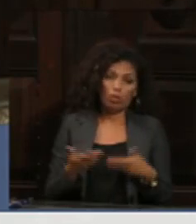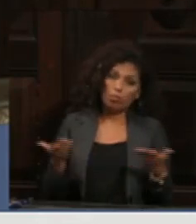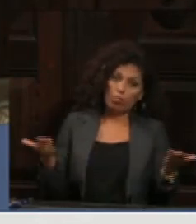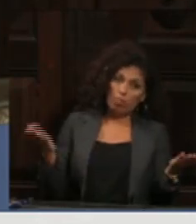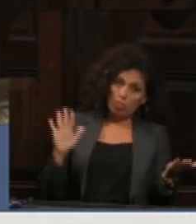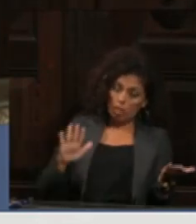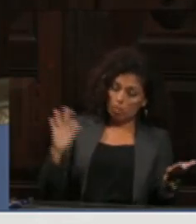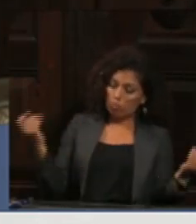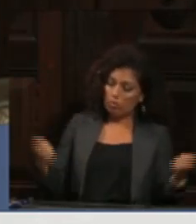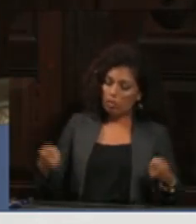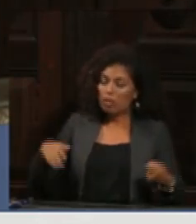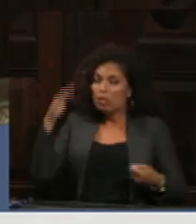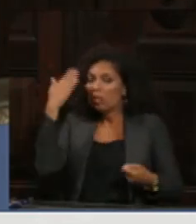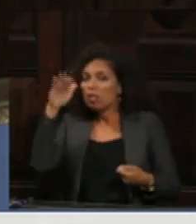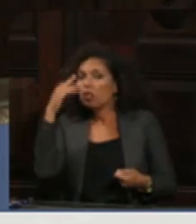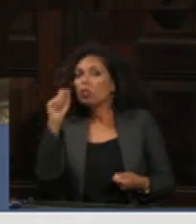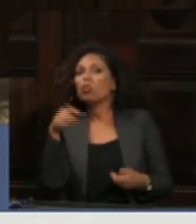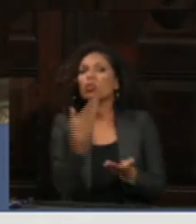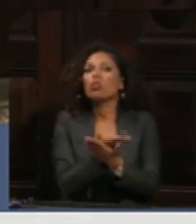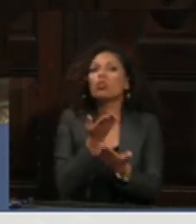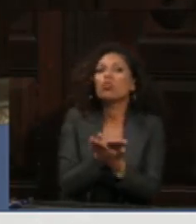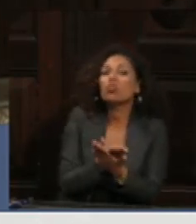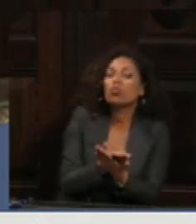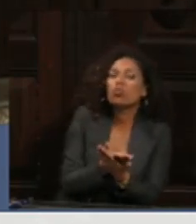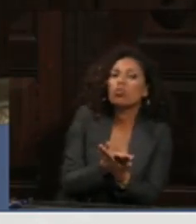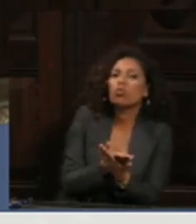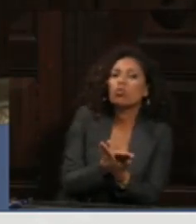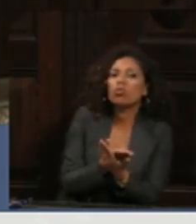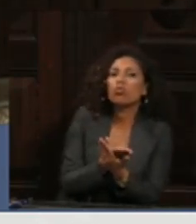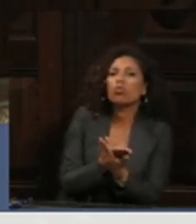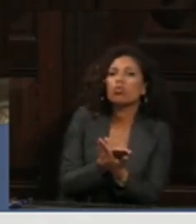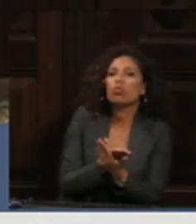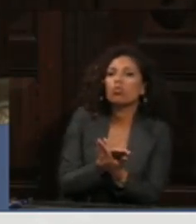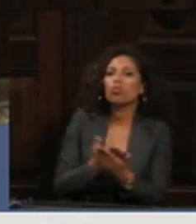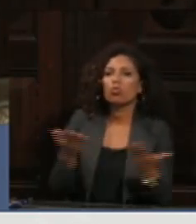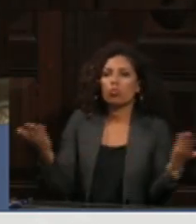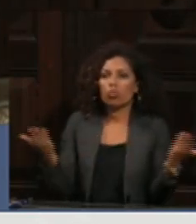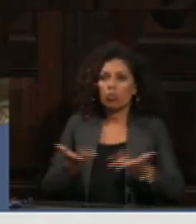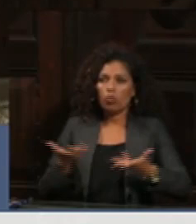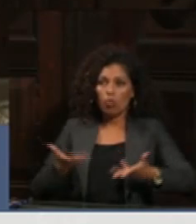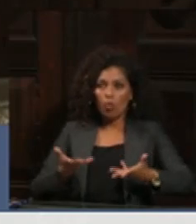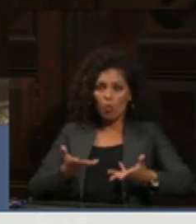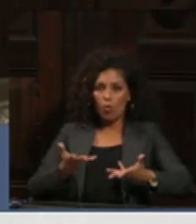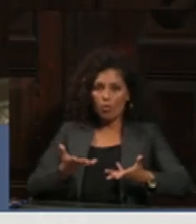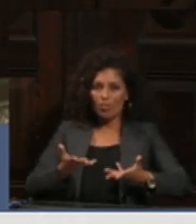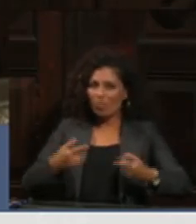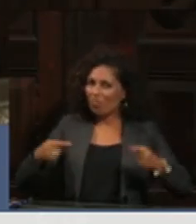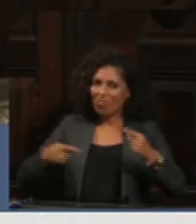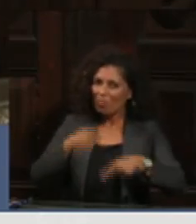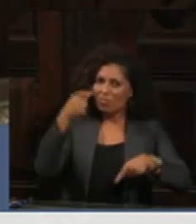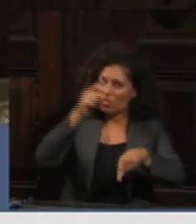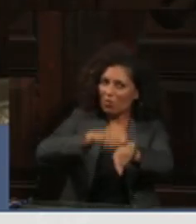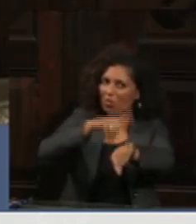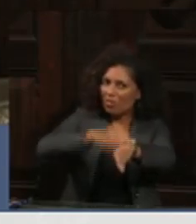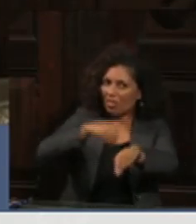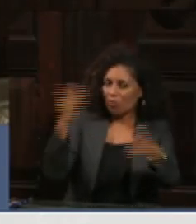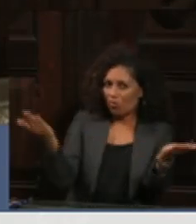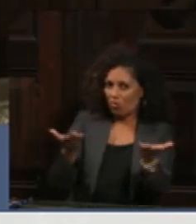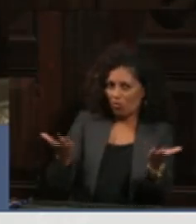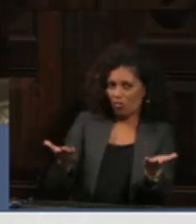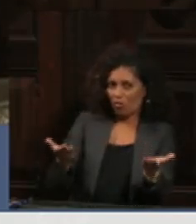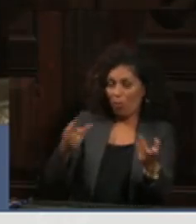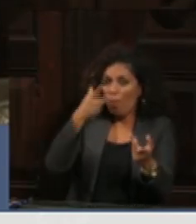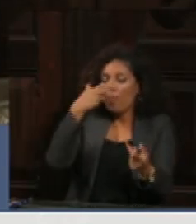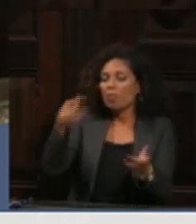todas entender que a escola que a gente nutre no país ainda é uma escola do século XIX, com profissionais